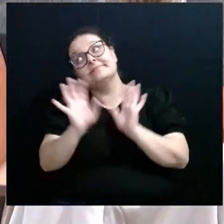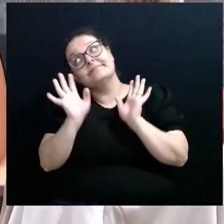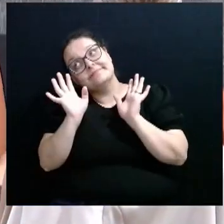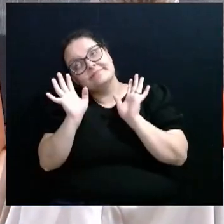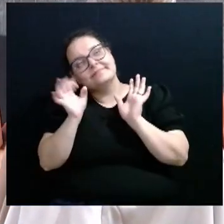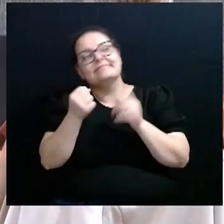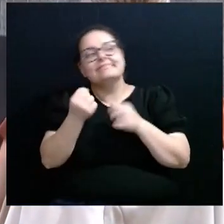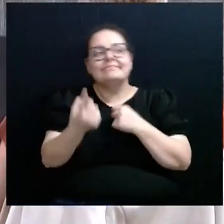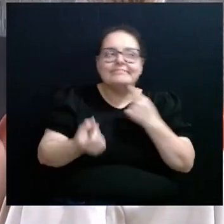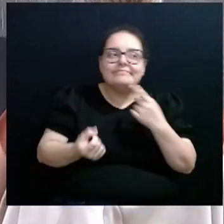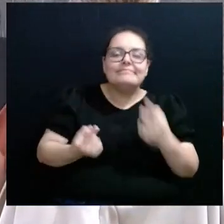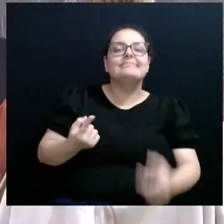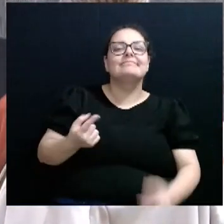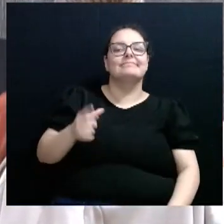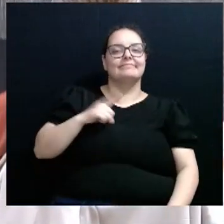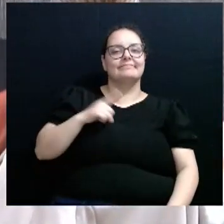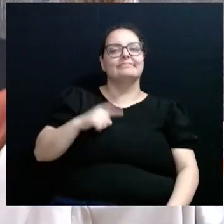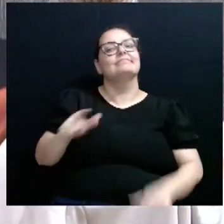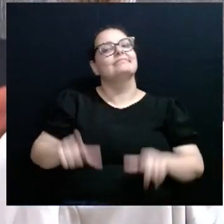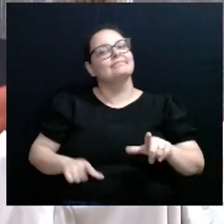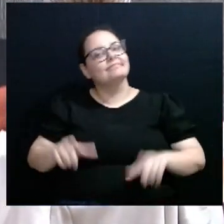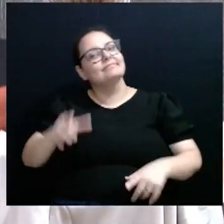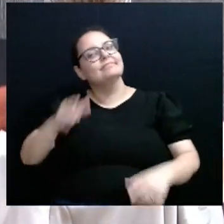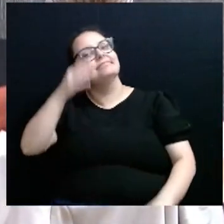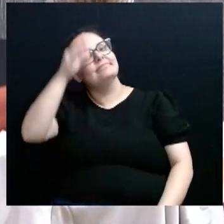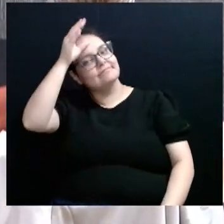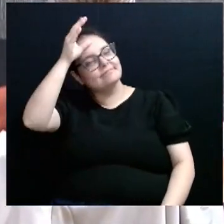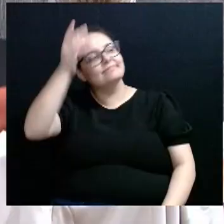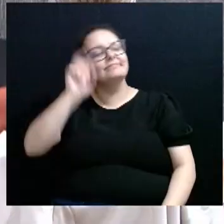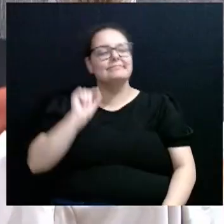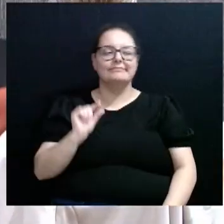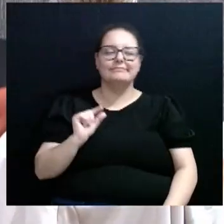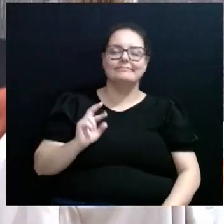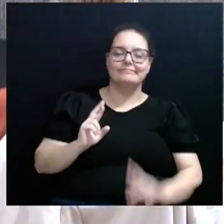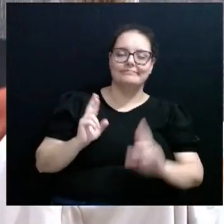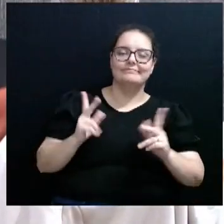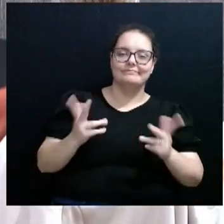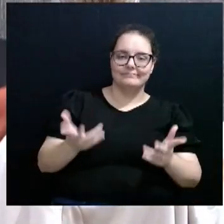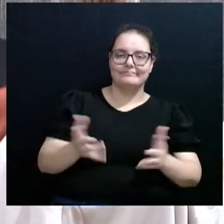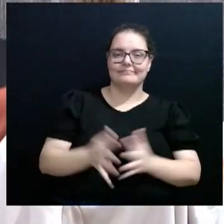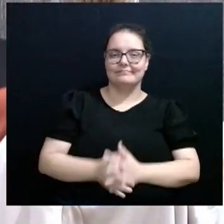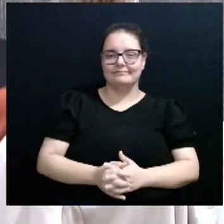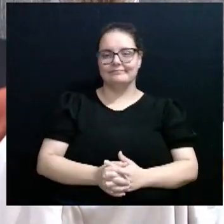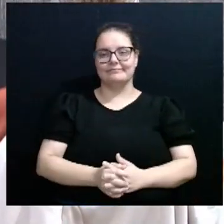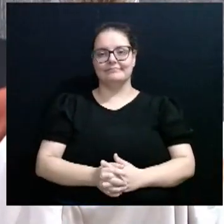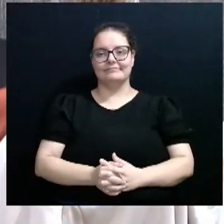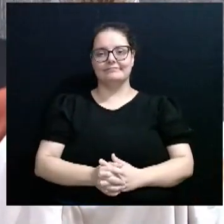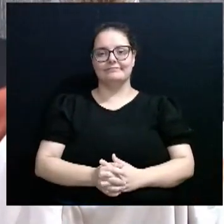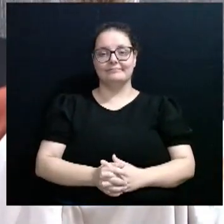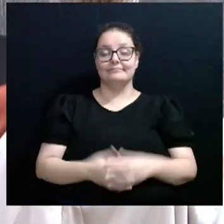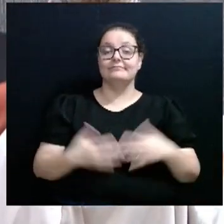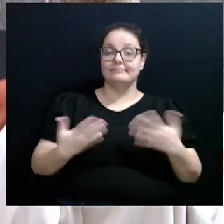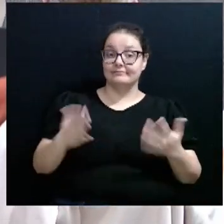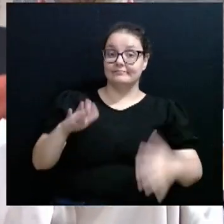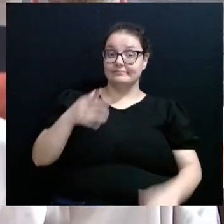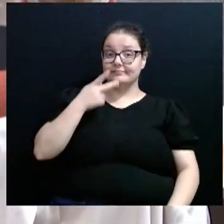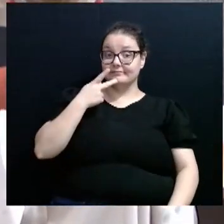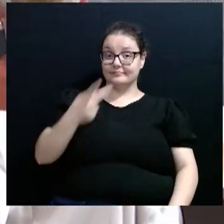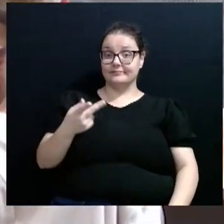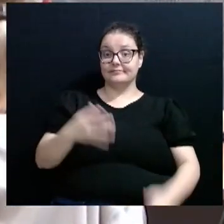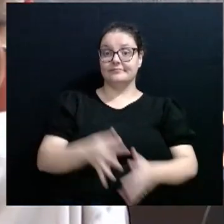tem um primo, um tio ali que é um pouco diferente. Sempre tem, Então, quando a gente fala assim, hoje tem